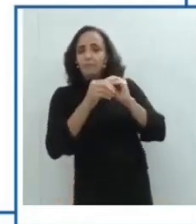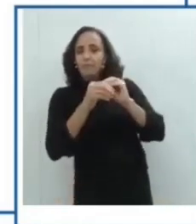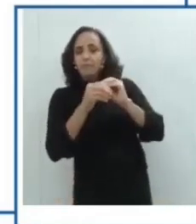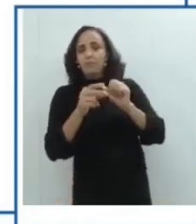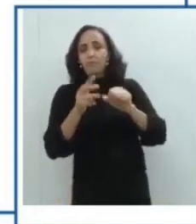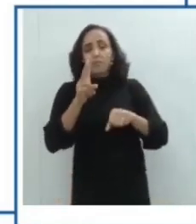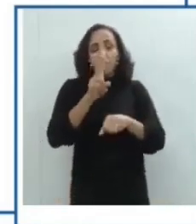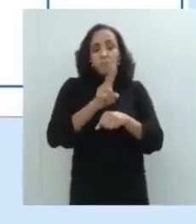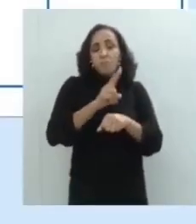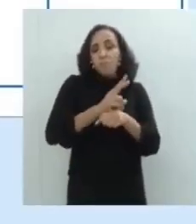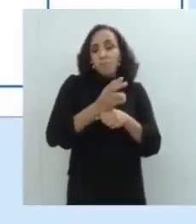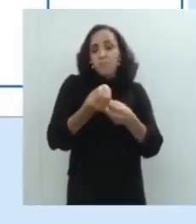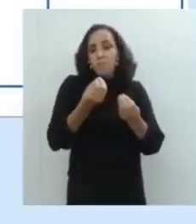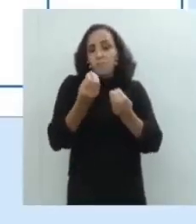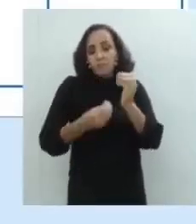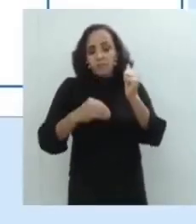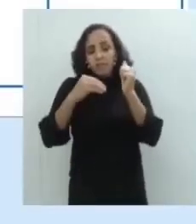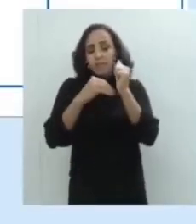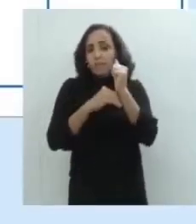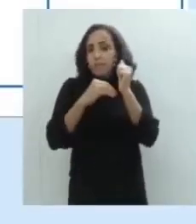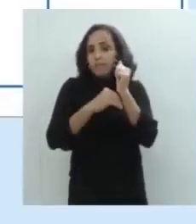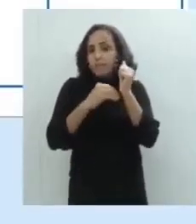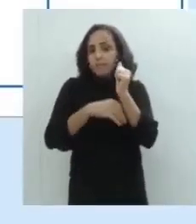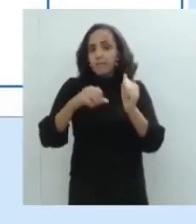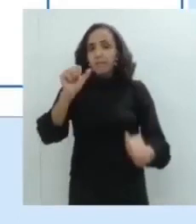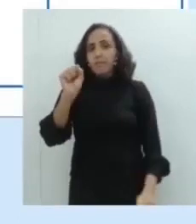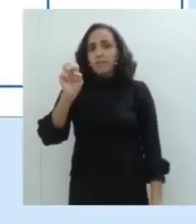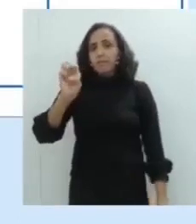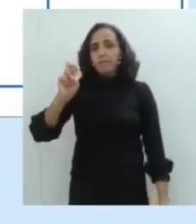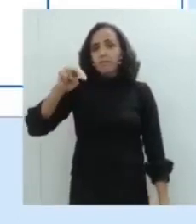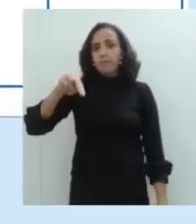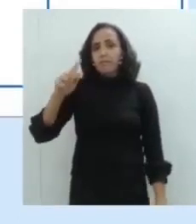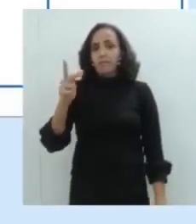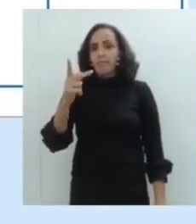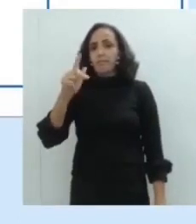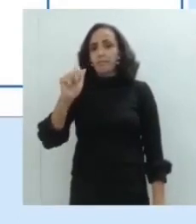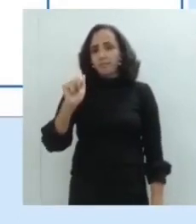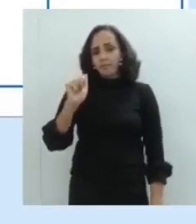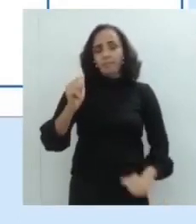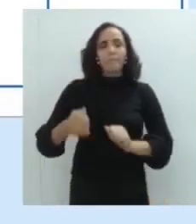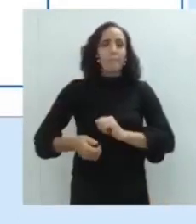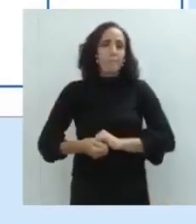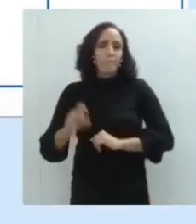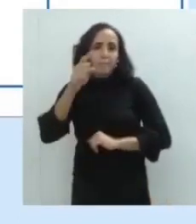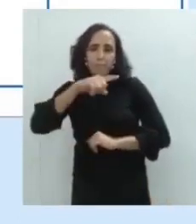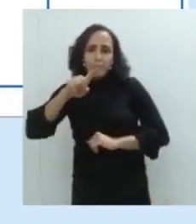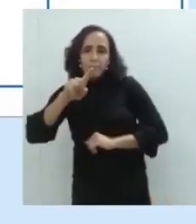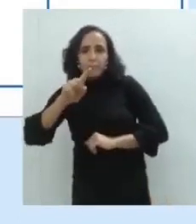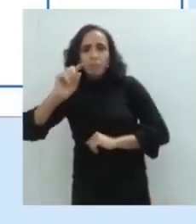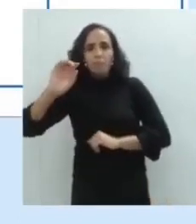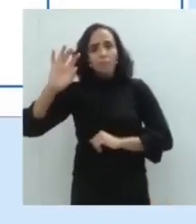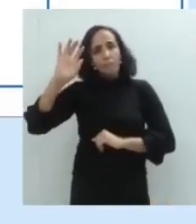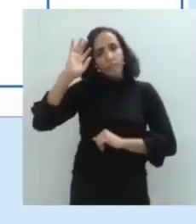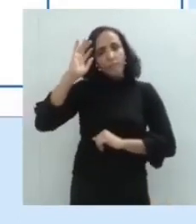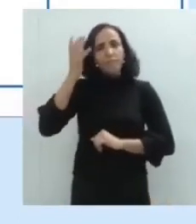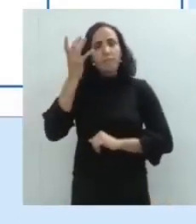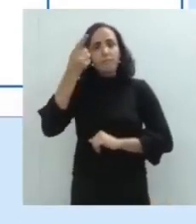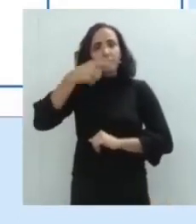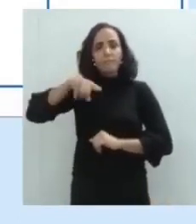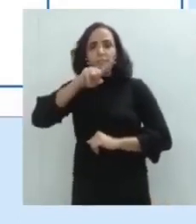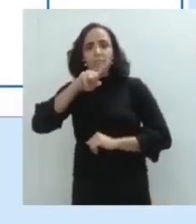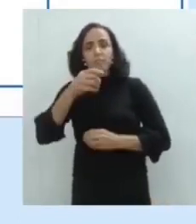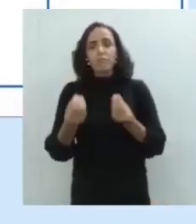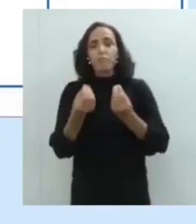proteções com senha, criptografia, assinaturas, etc. E para que isso aconteça, a gente vai